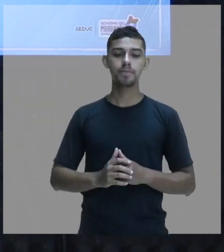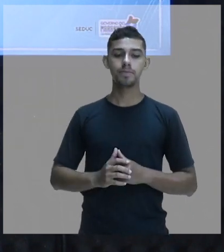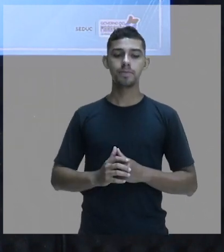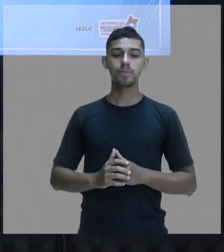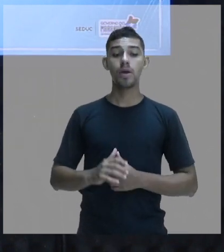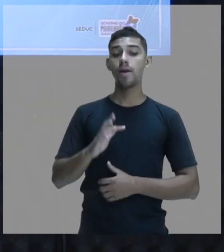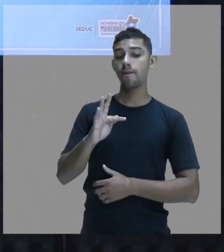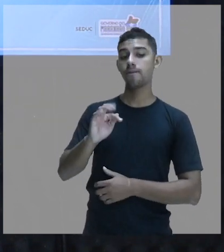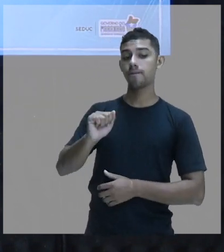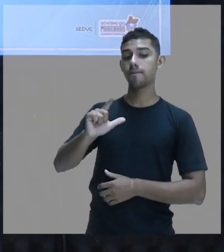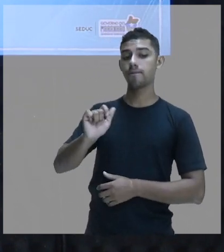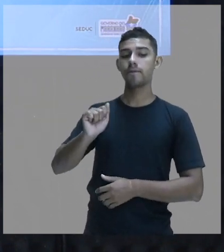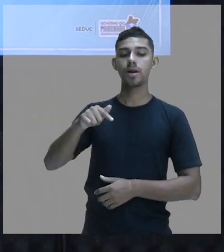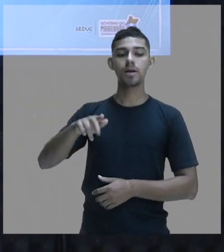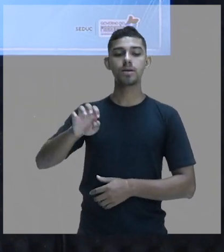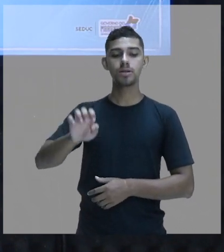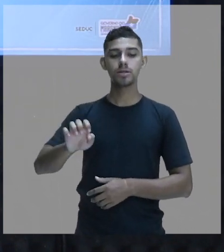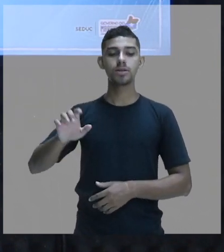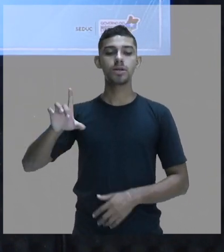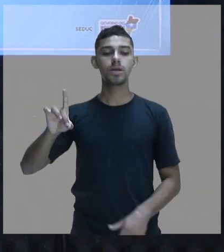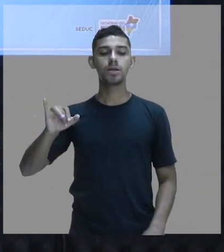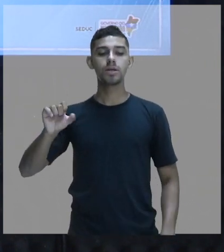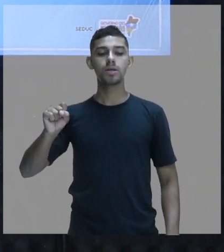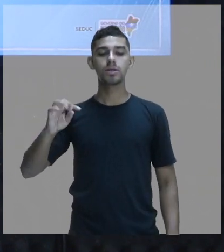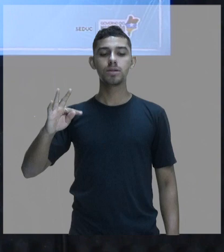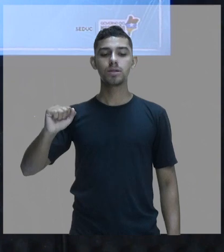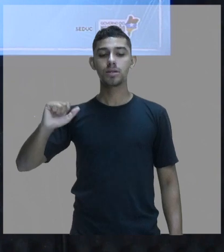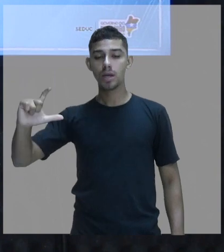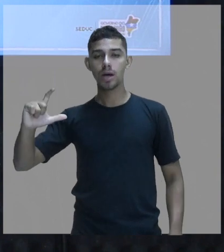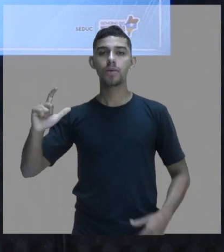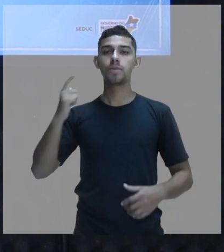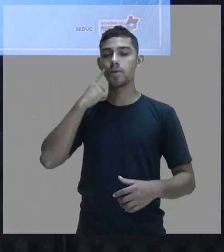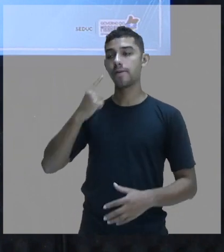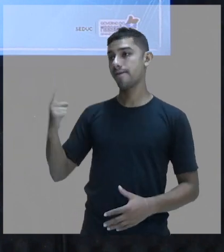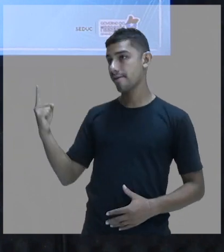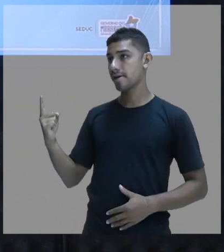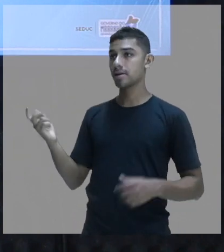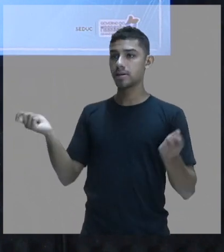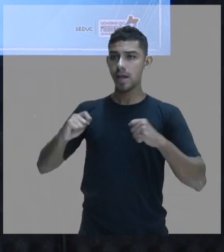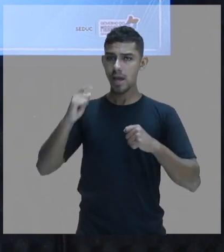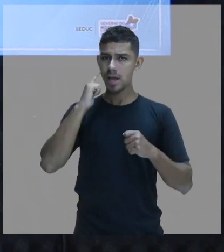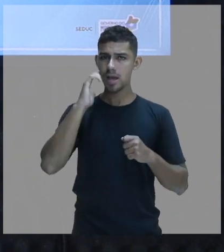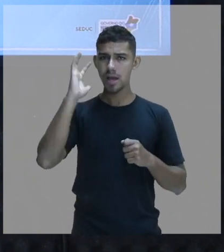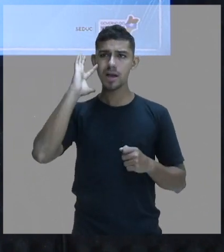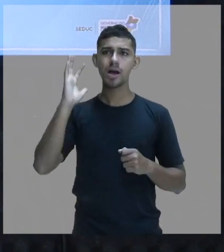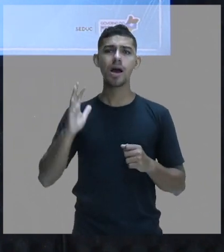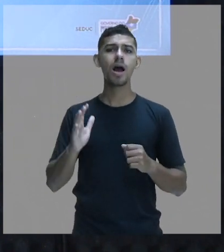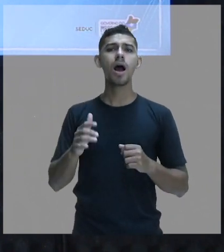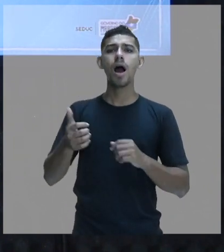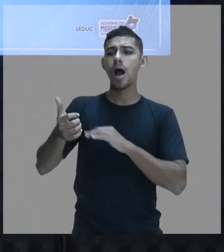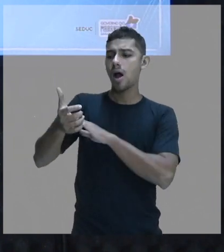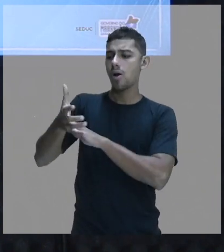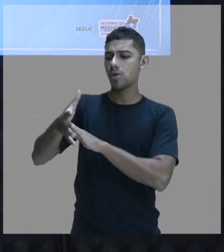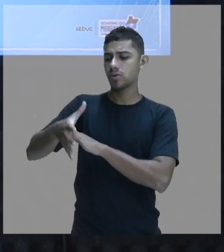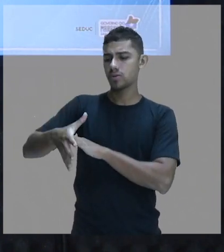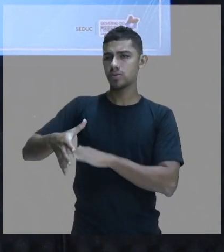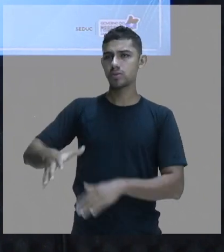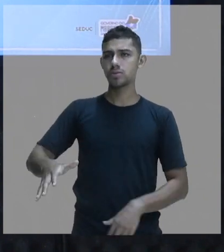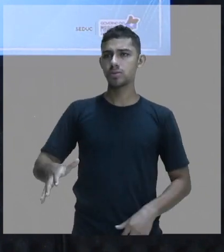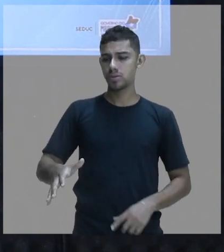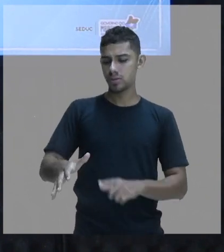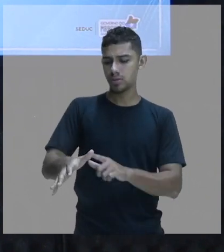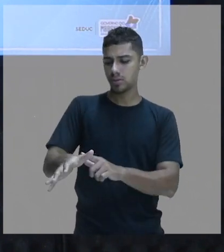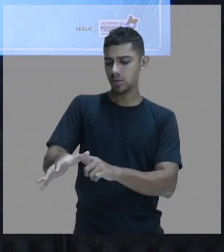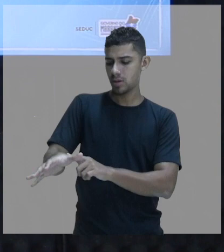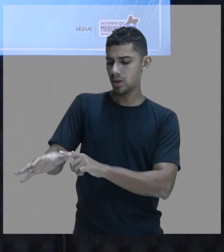posição do polegar. Para que vocês tenham uma noção de posicionamento, aonde o seu polegar está indicando, o rádio